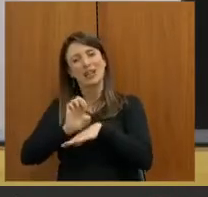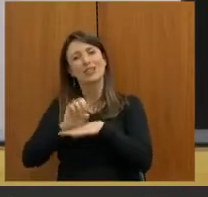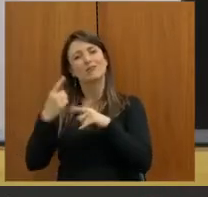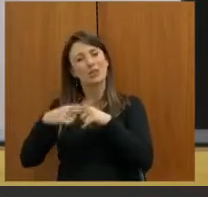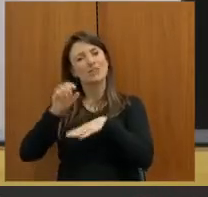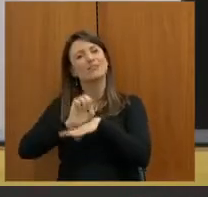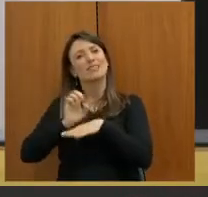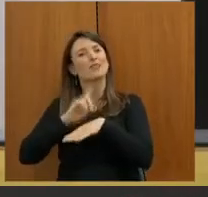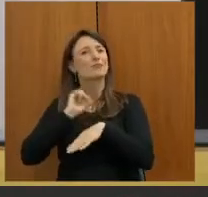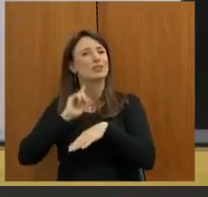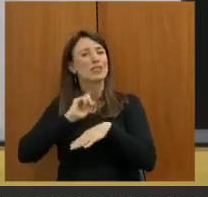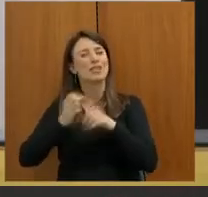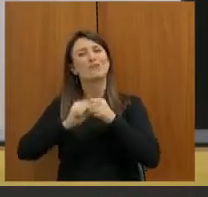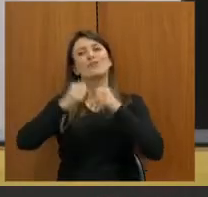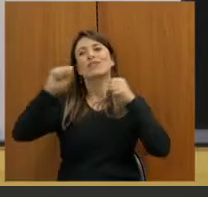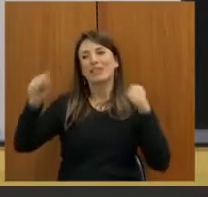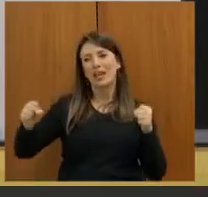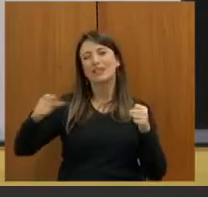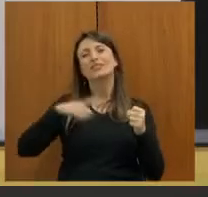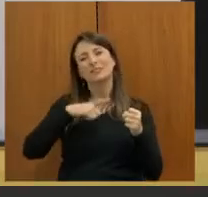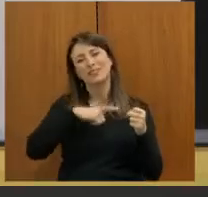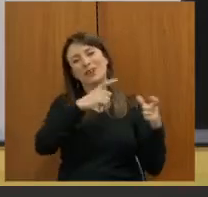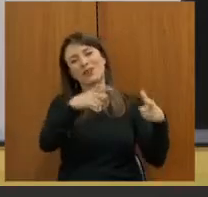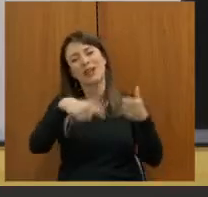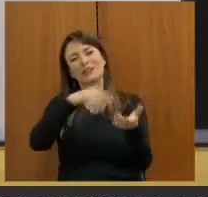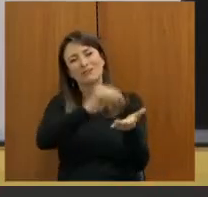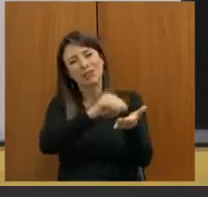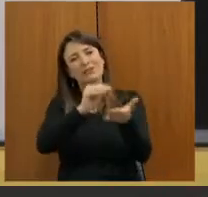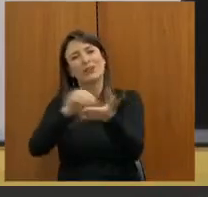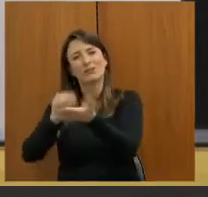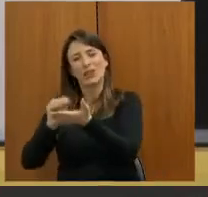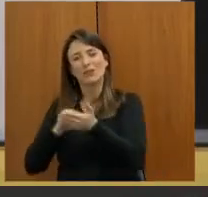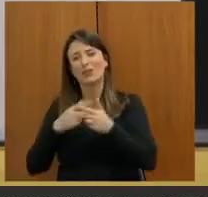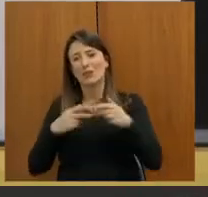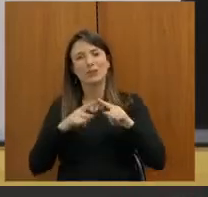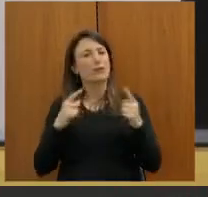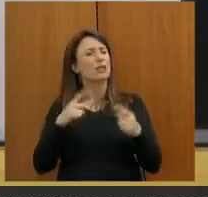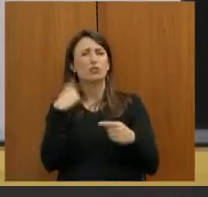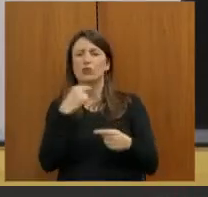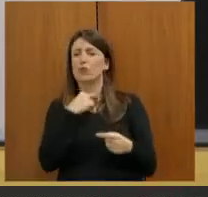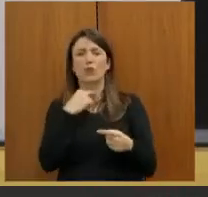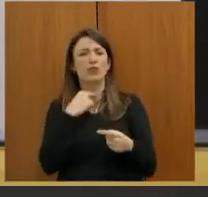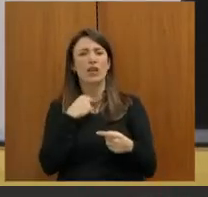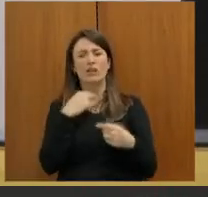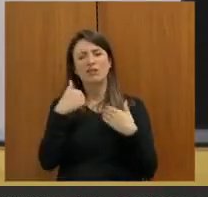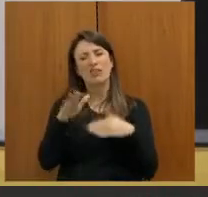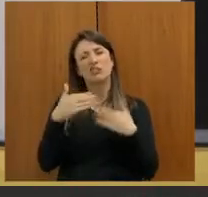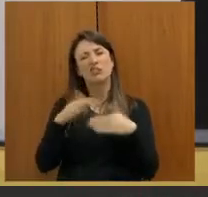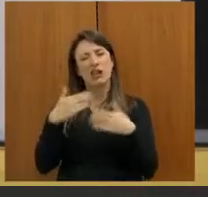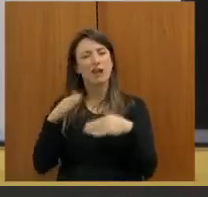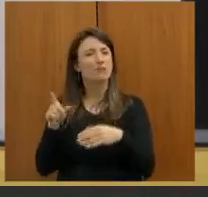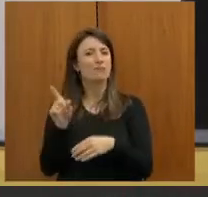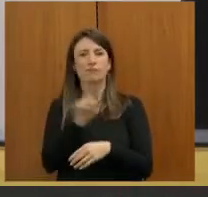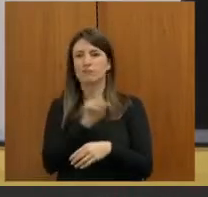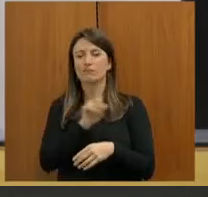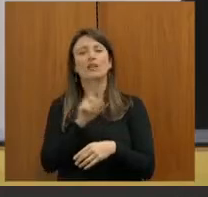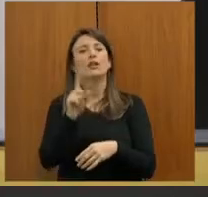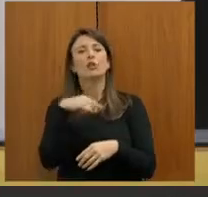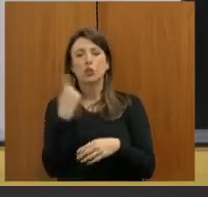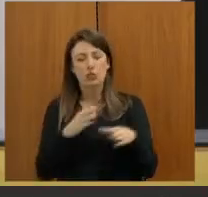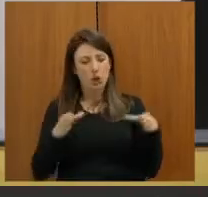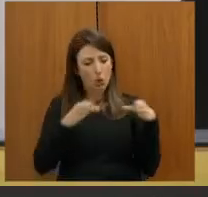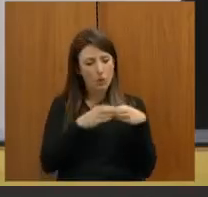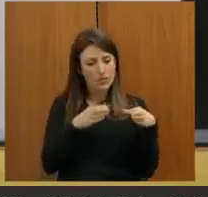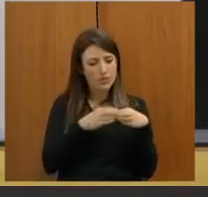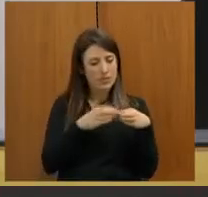conta nossa e que a gente não pode simplesmente deixar passar desapercebido e esse é o esforço que a nossa